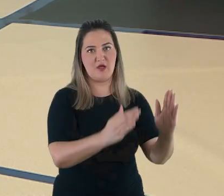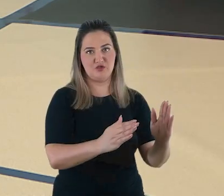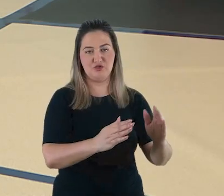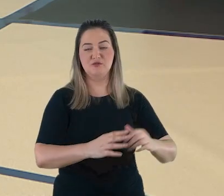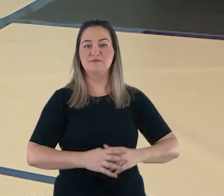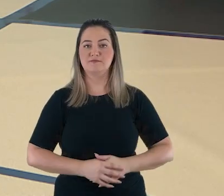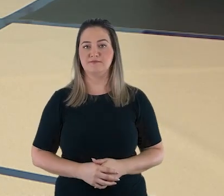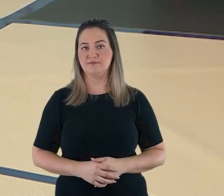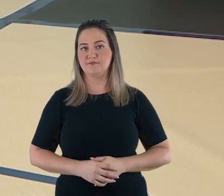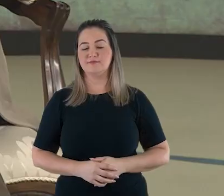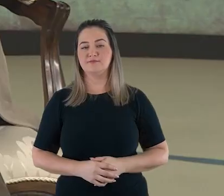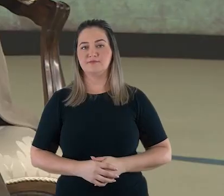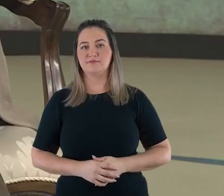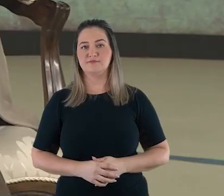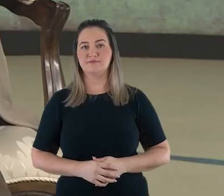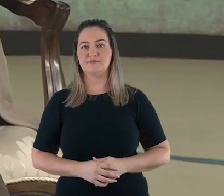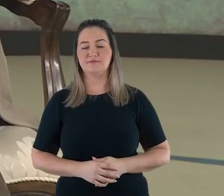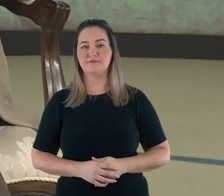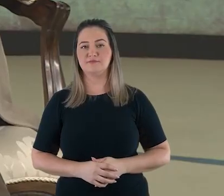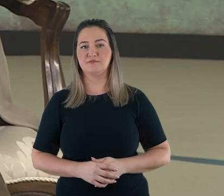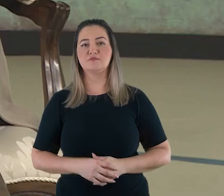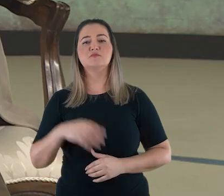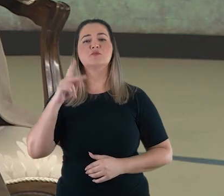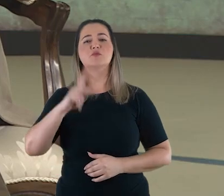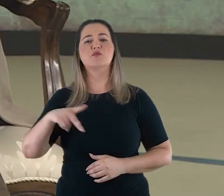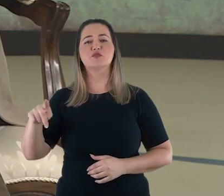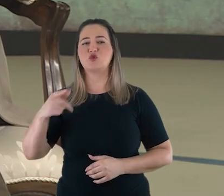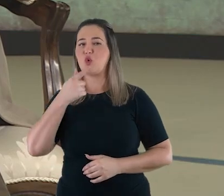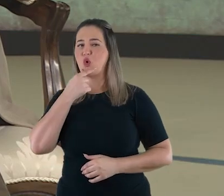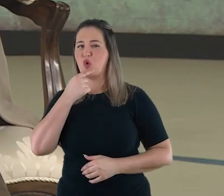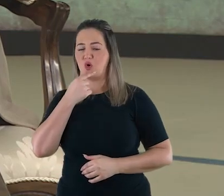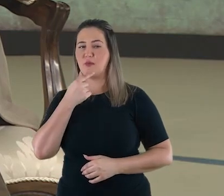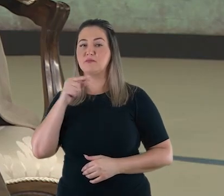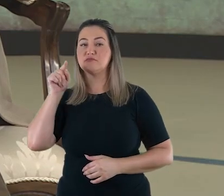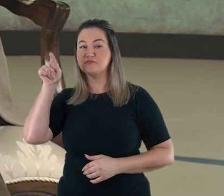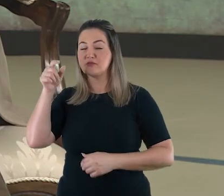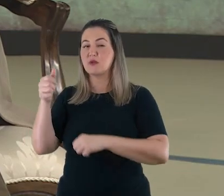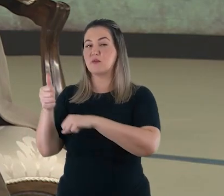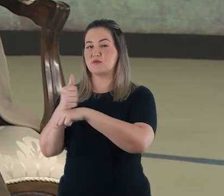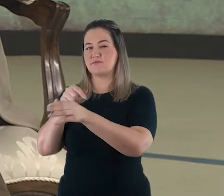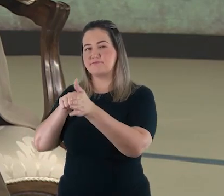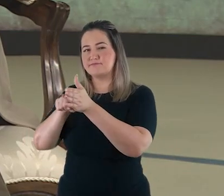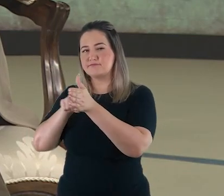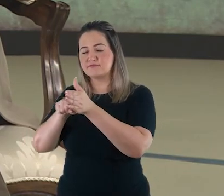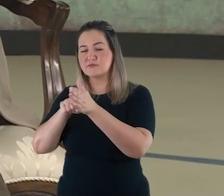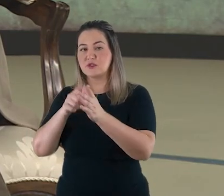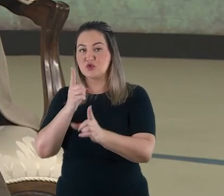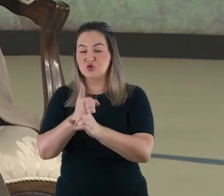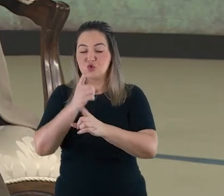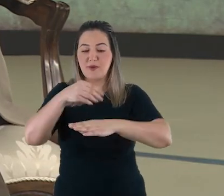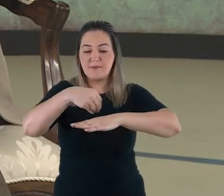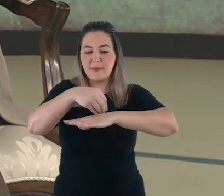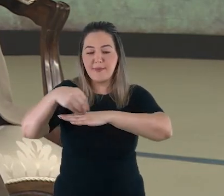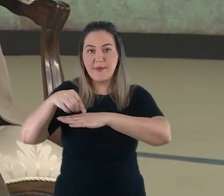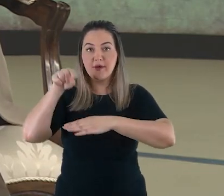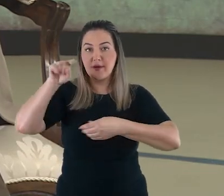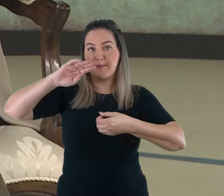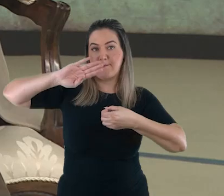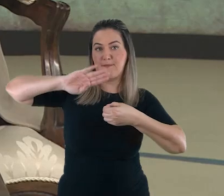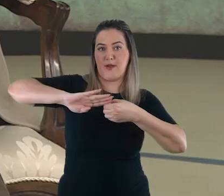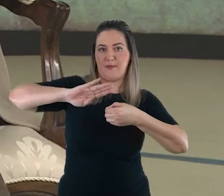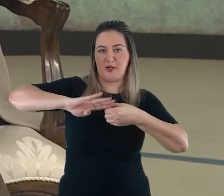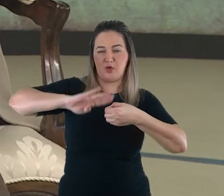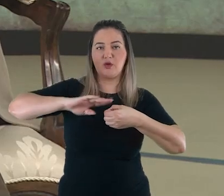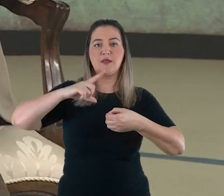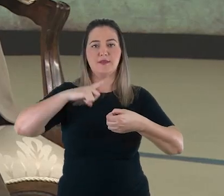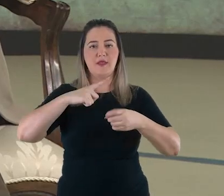permaneceram fiéis. De acordo com o professor William Shea, uma descoberta surpreendente da Babilônia pode até registrar